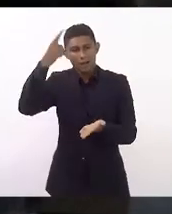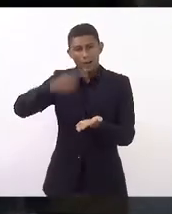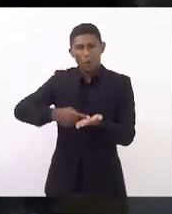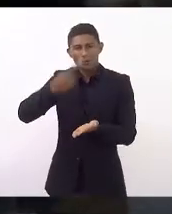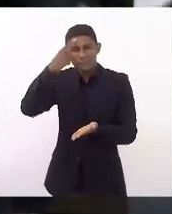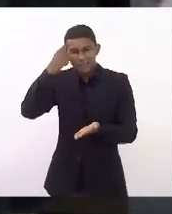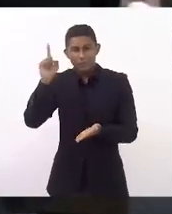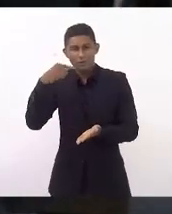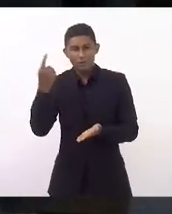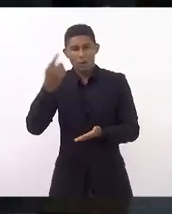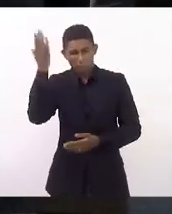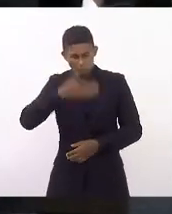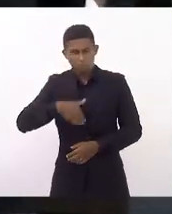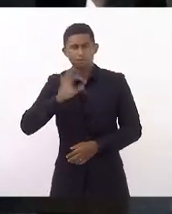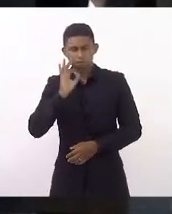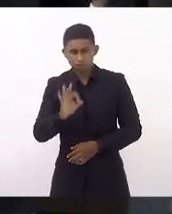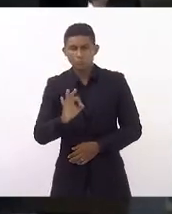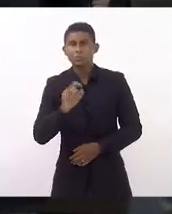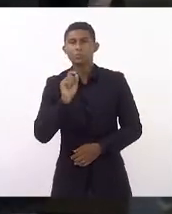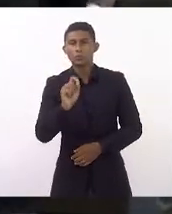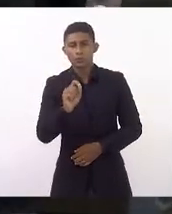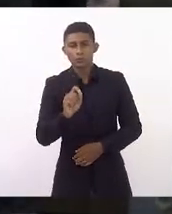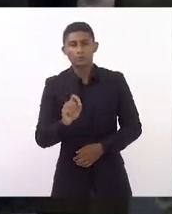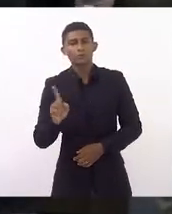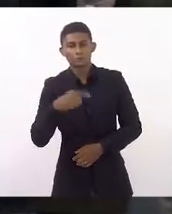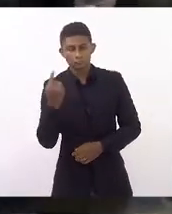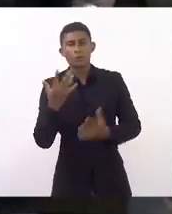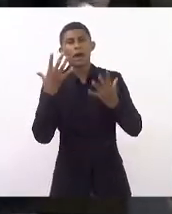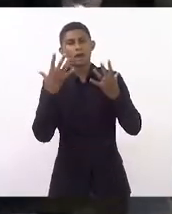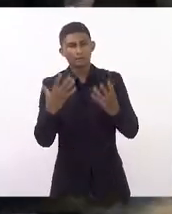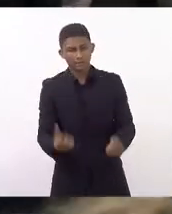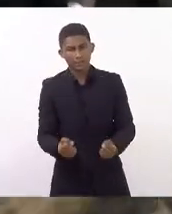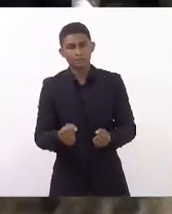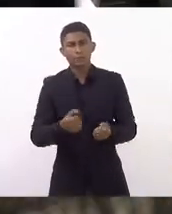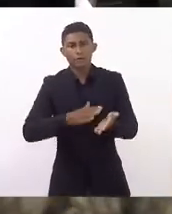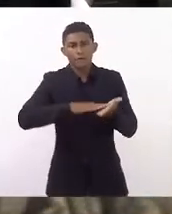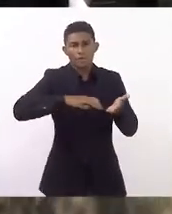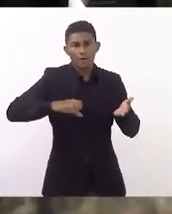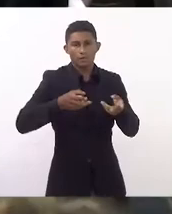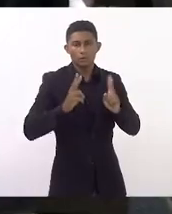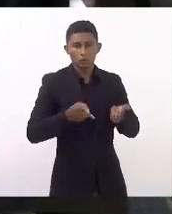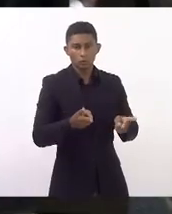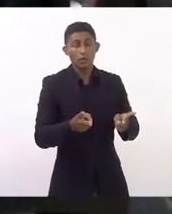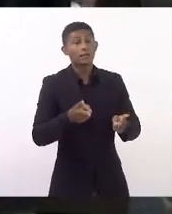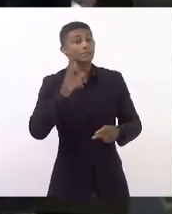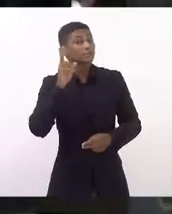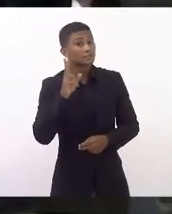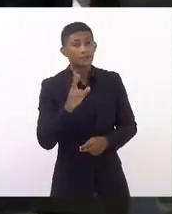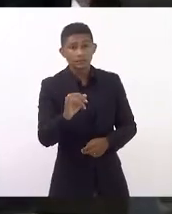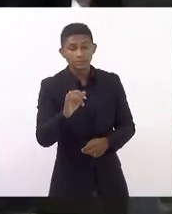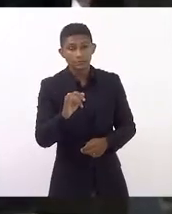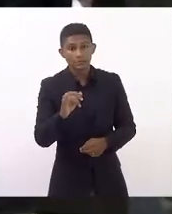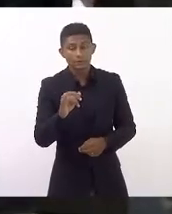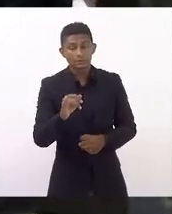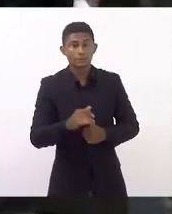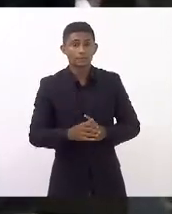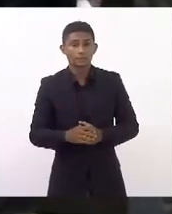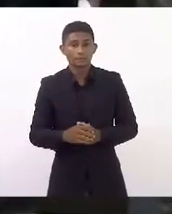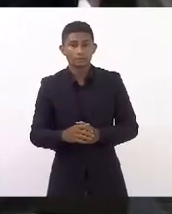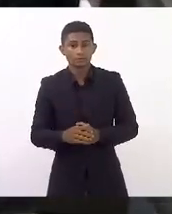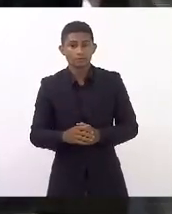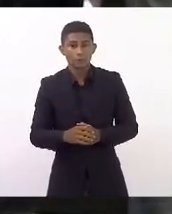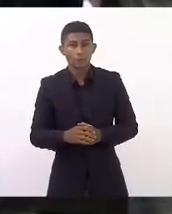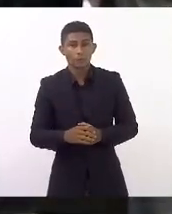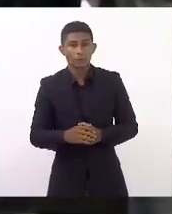e se comprometeu é de que aceitaria a manutenção do veto por unanimidade, seria